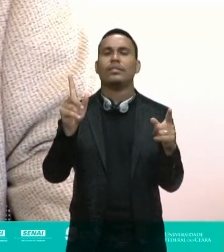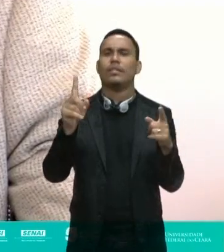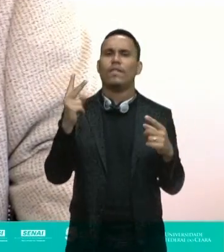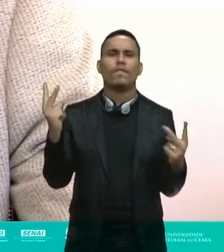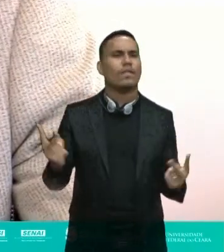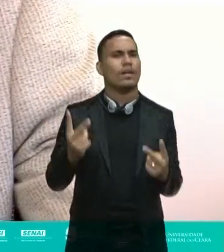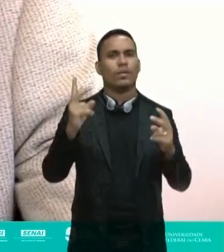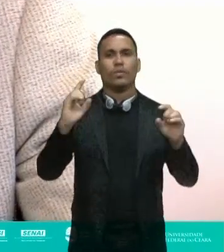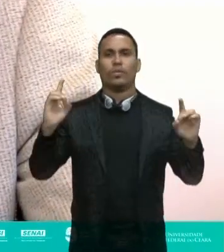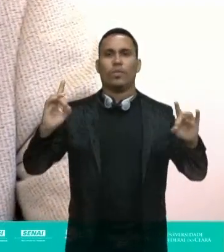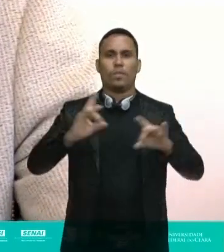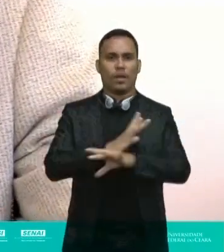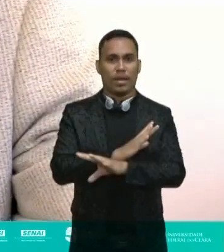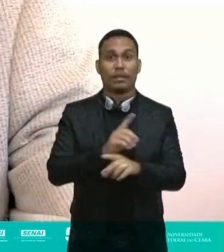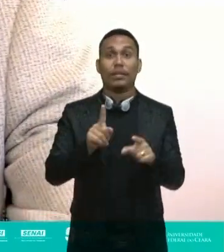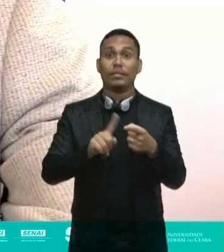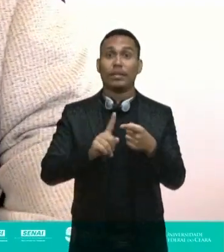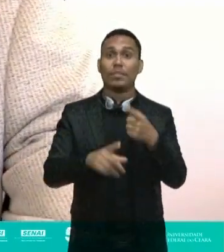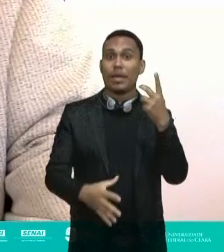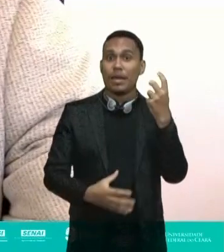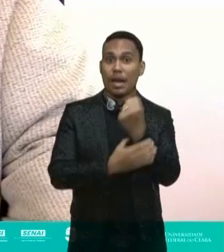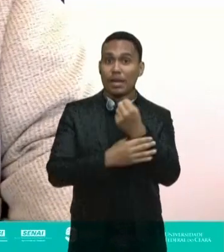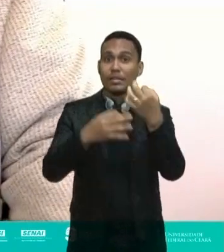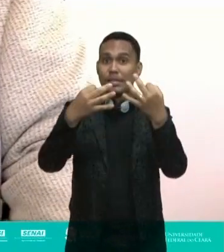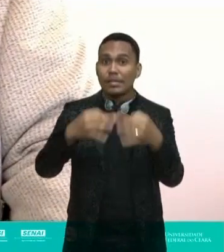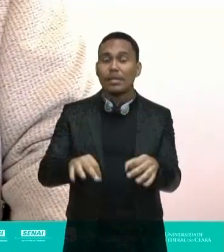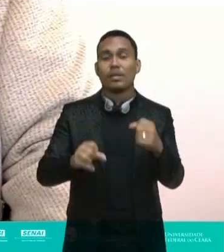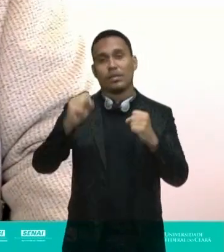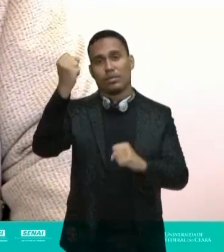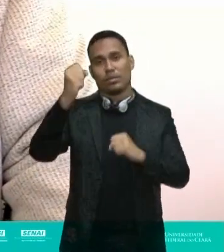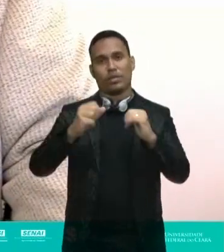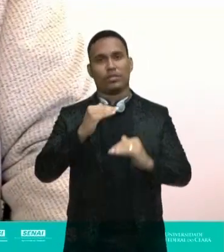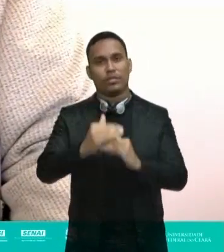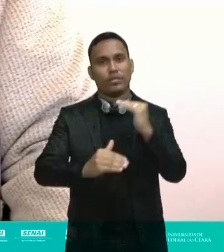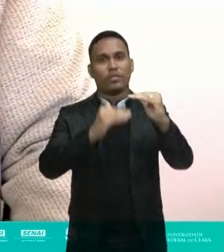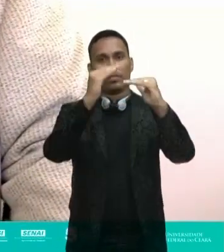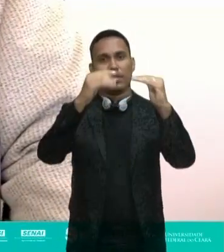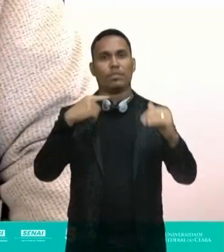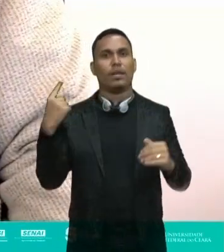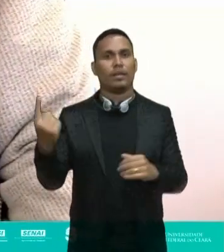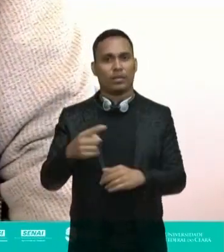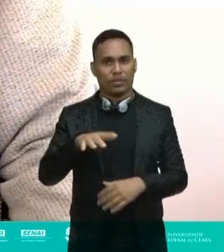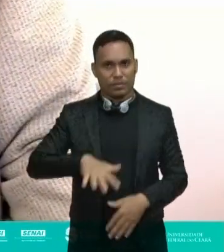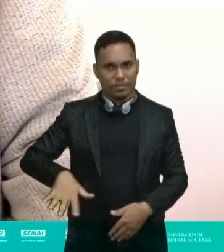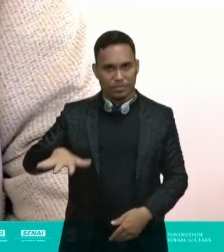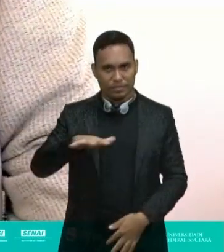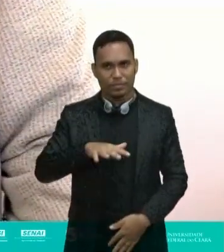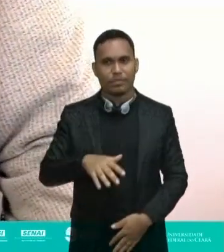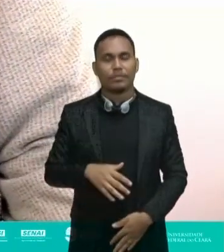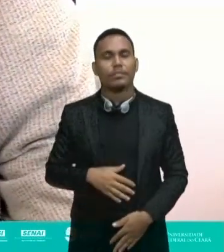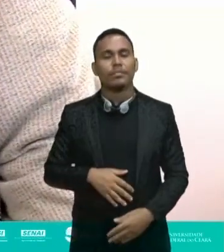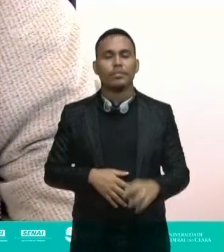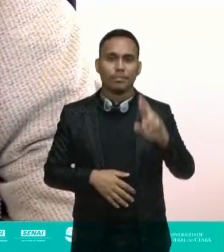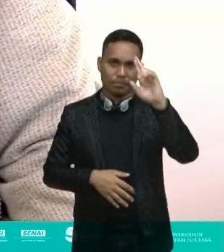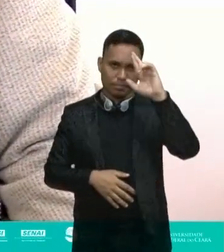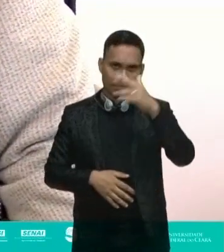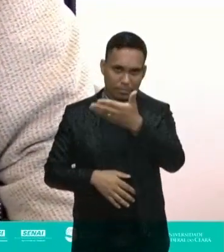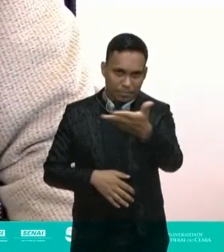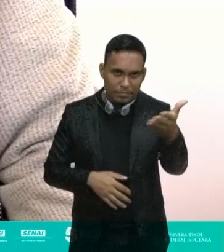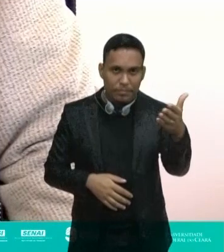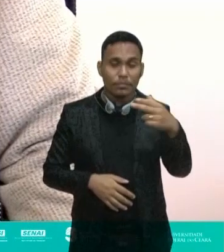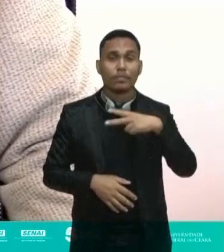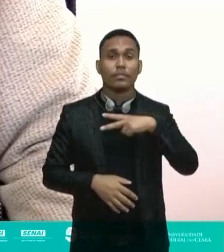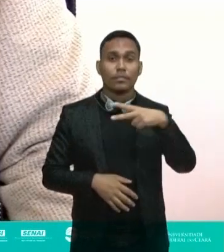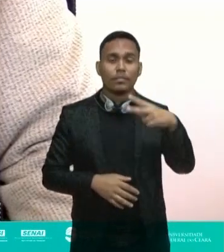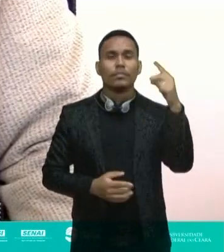completa e a garantir um maior desenvolvimento industrial e tecnológico para o nosso país. Minhas senhoras e meus senhores, Portugal procura